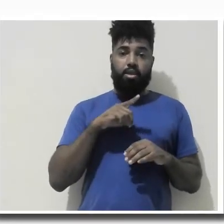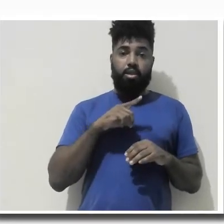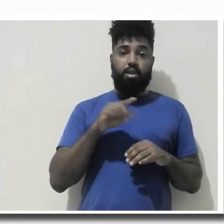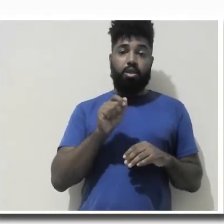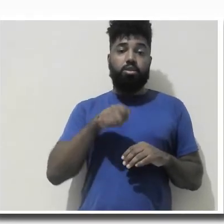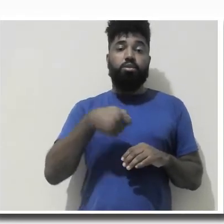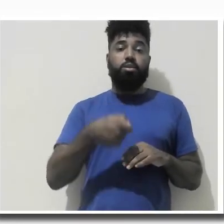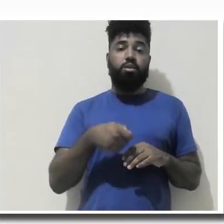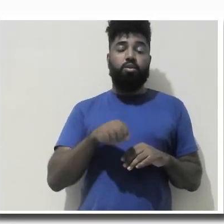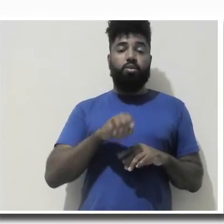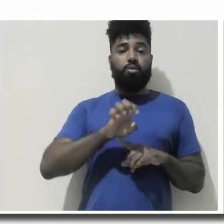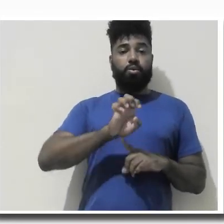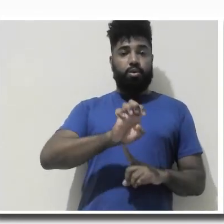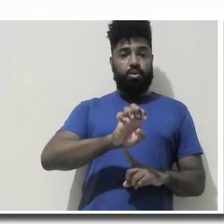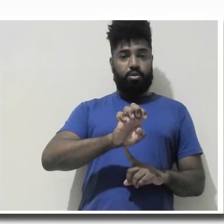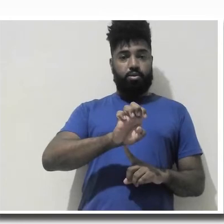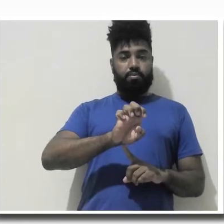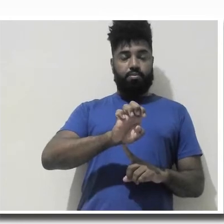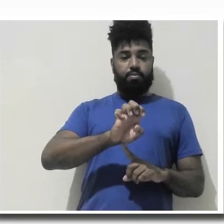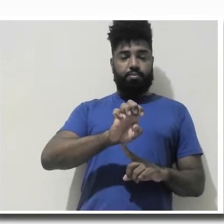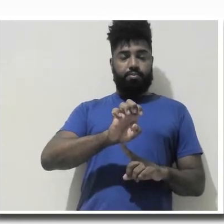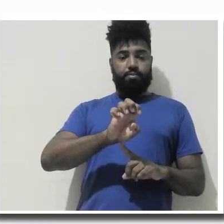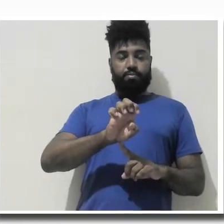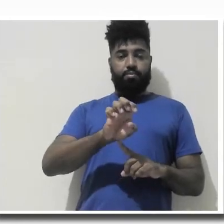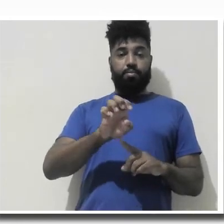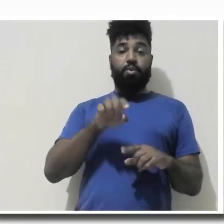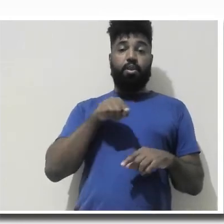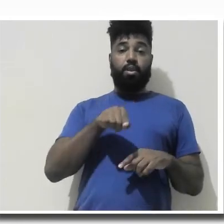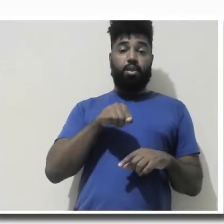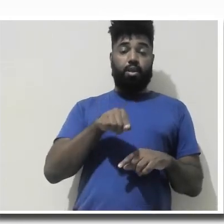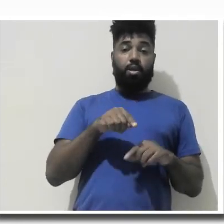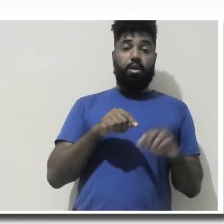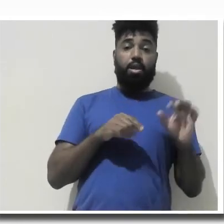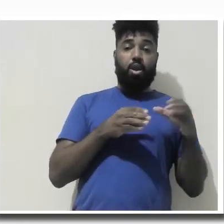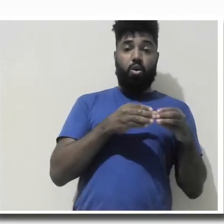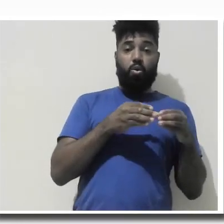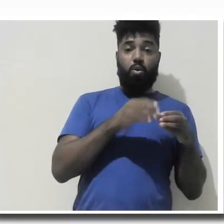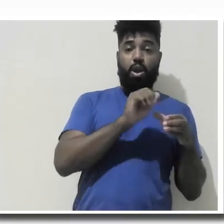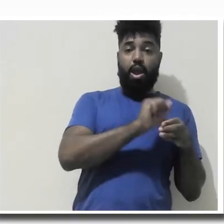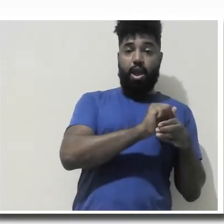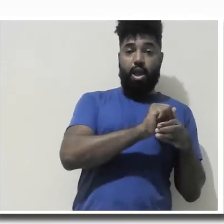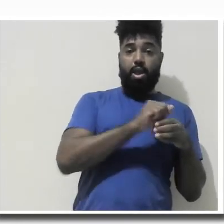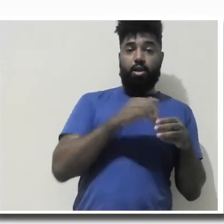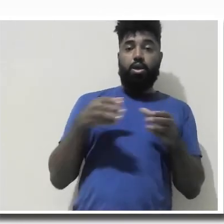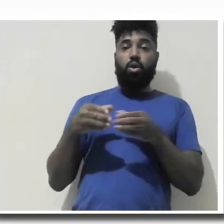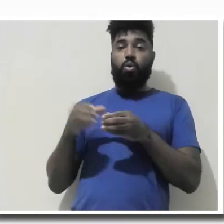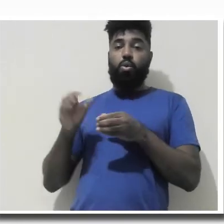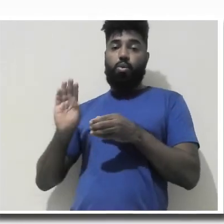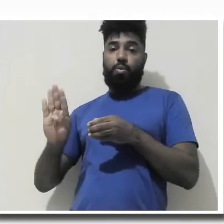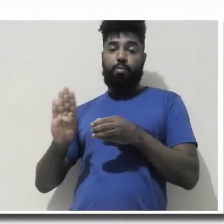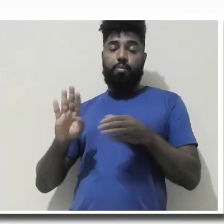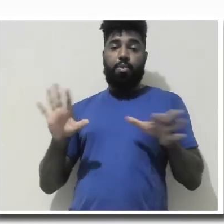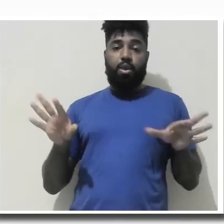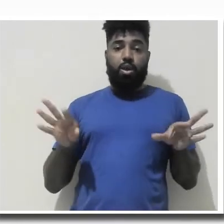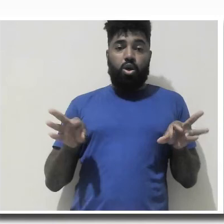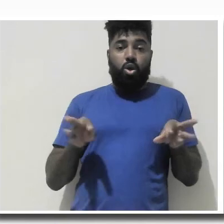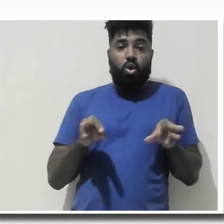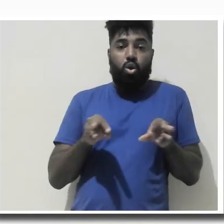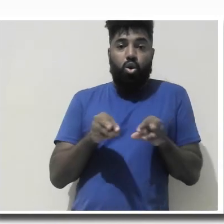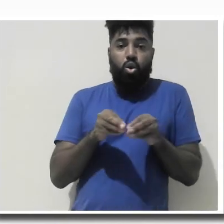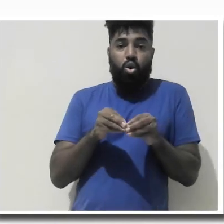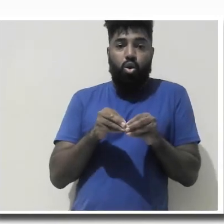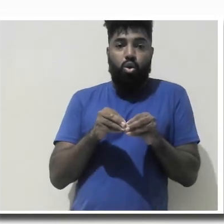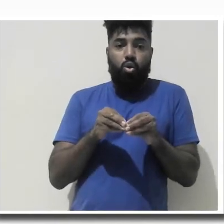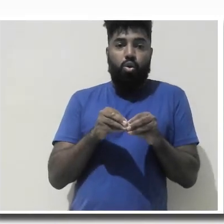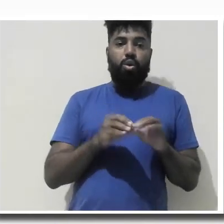E. São os elementos que estão em A e estão em B. Então, vou realizar